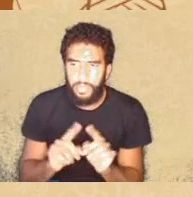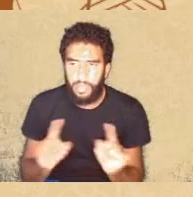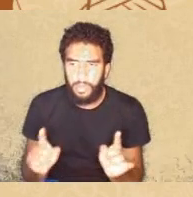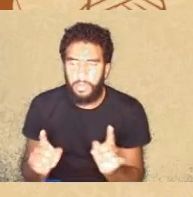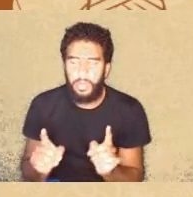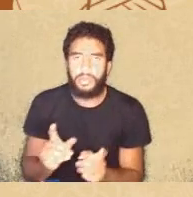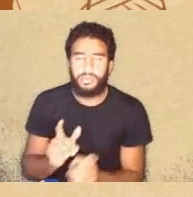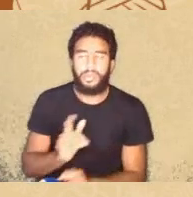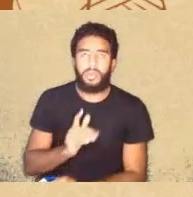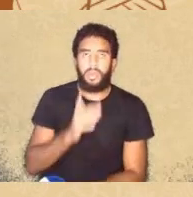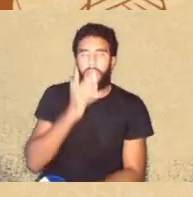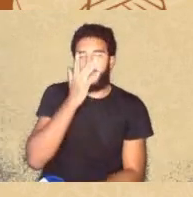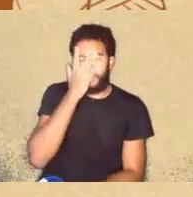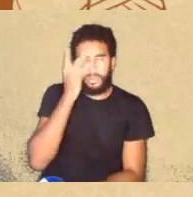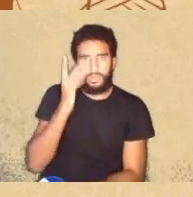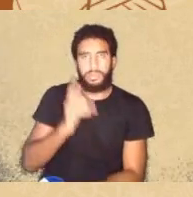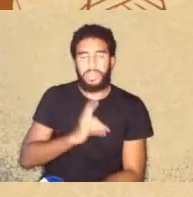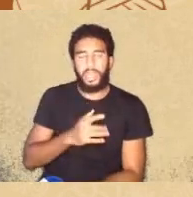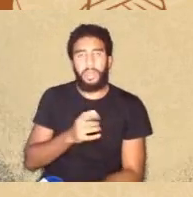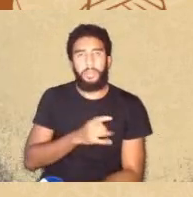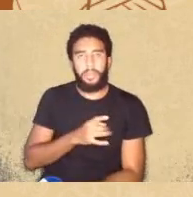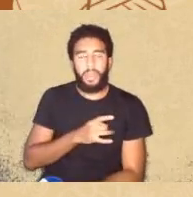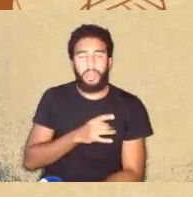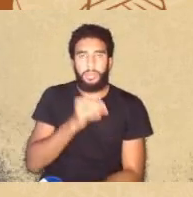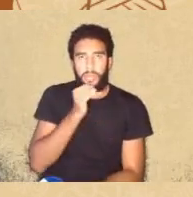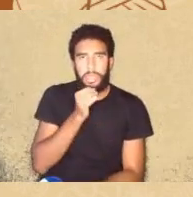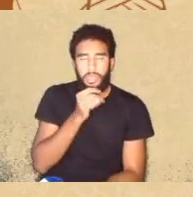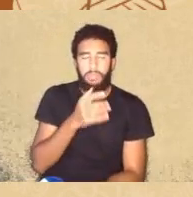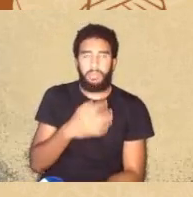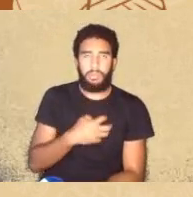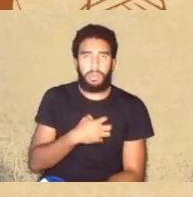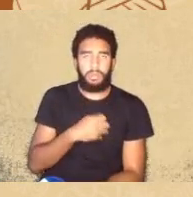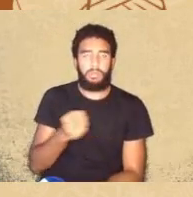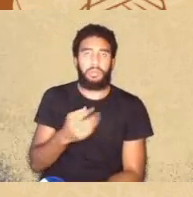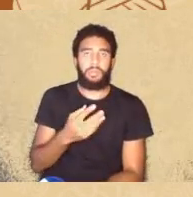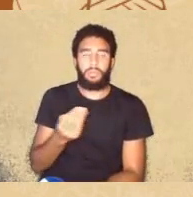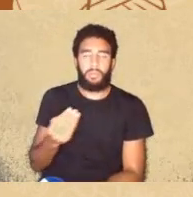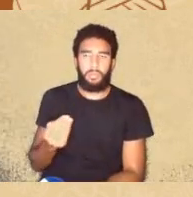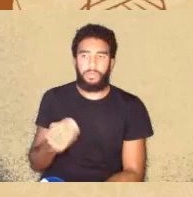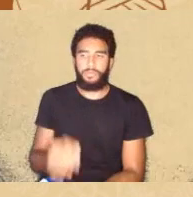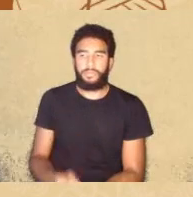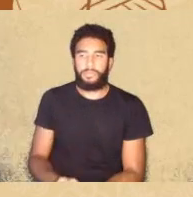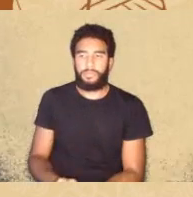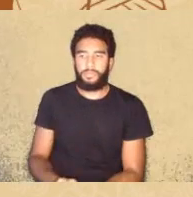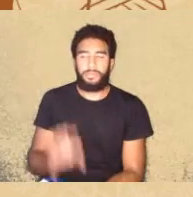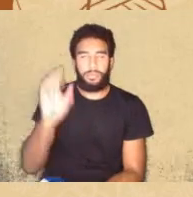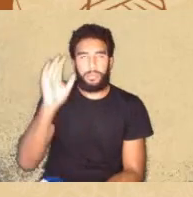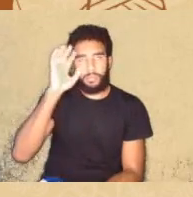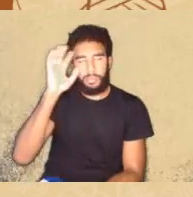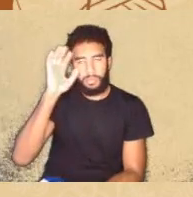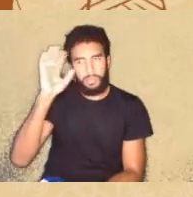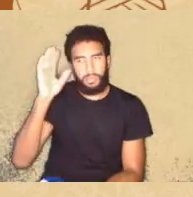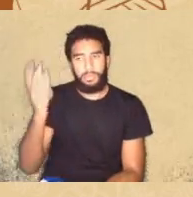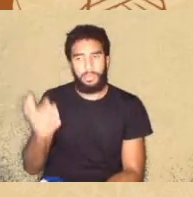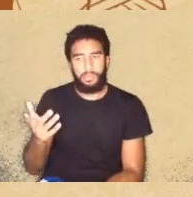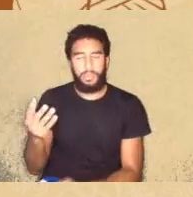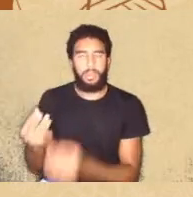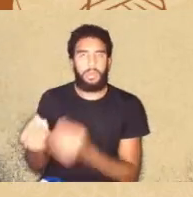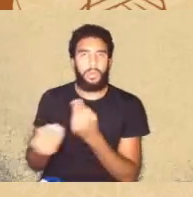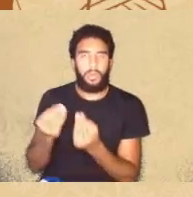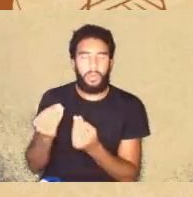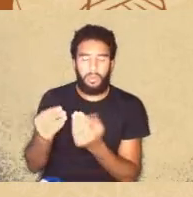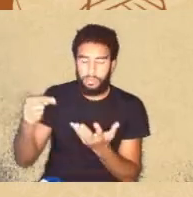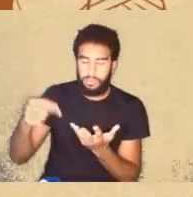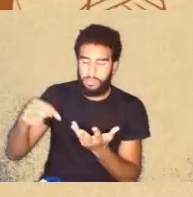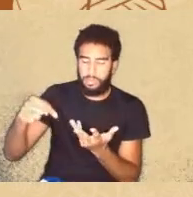suicídio, ideação suicida. Então, pensar como essas questões